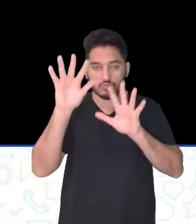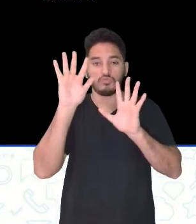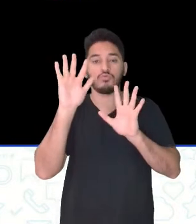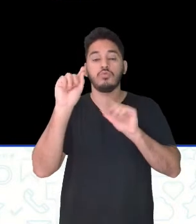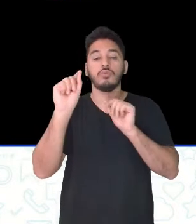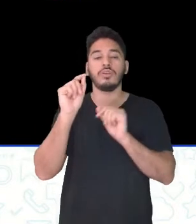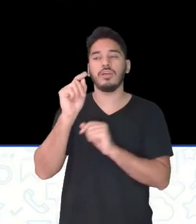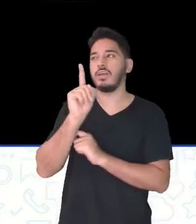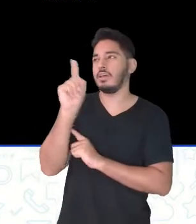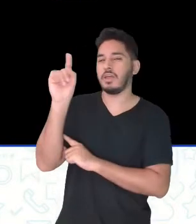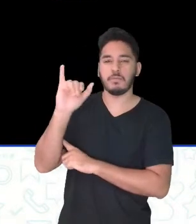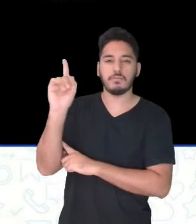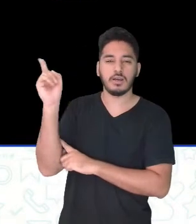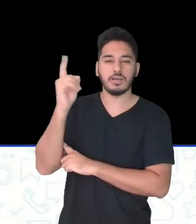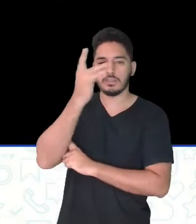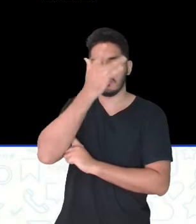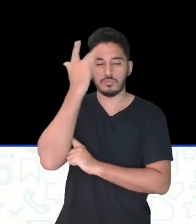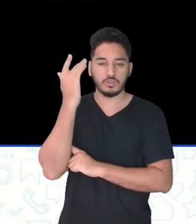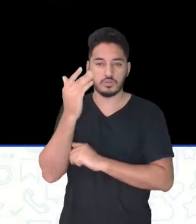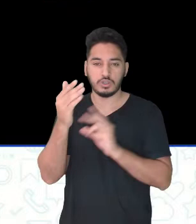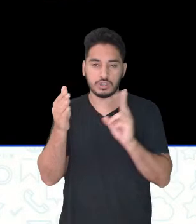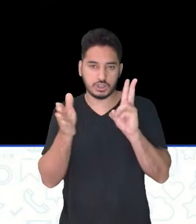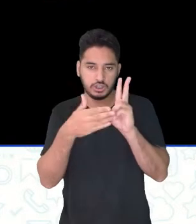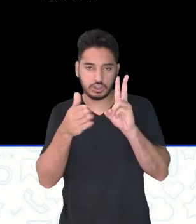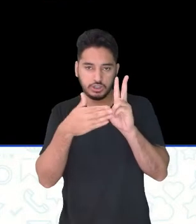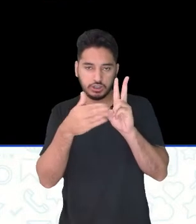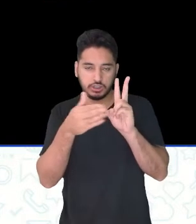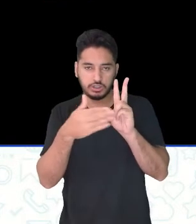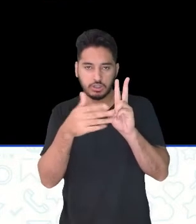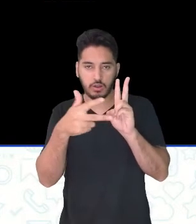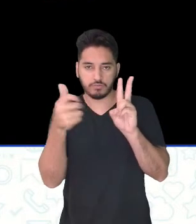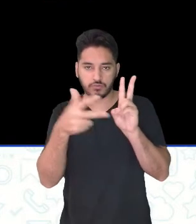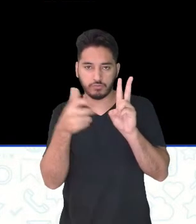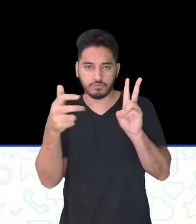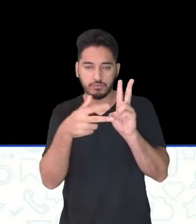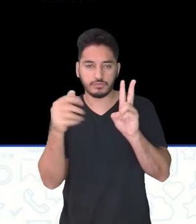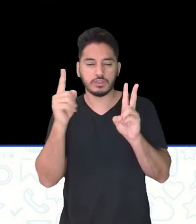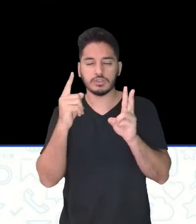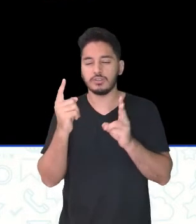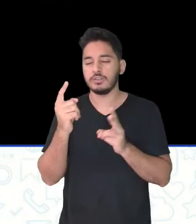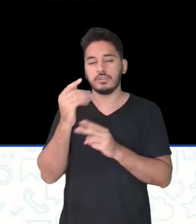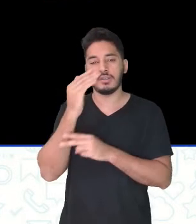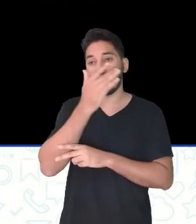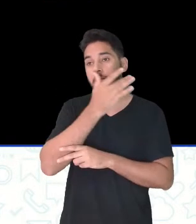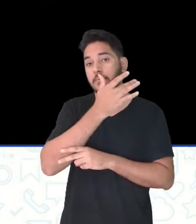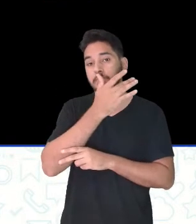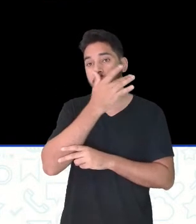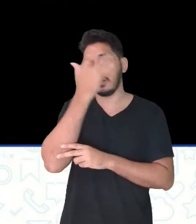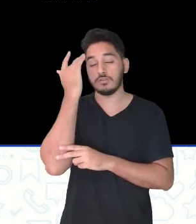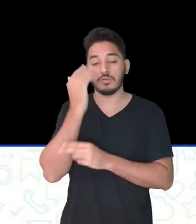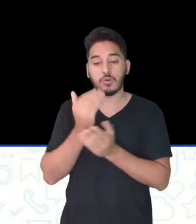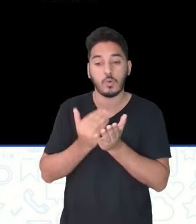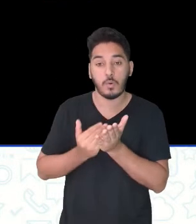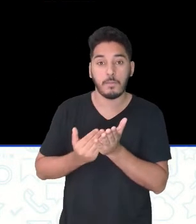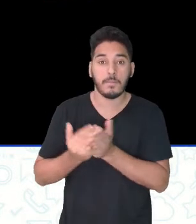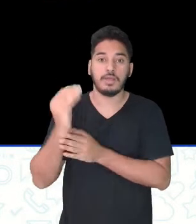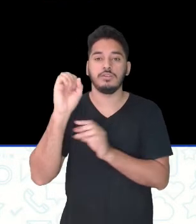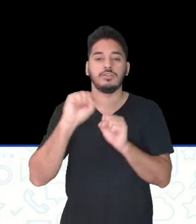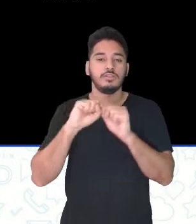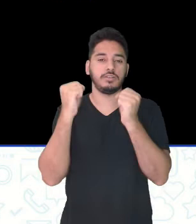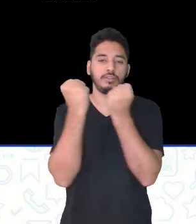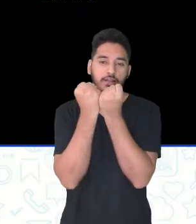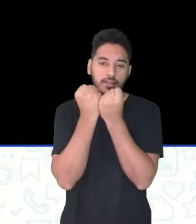povo indígena, né, que são os nossos pioneiros aí, que são as pessoas que deram base à nossa sociedade,